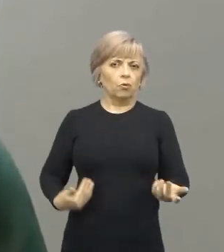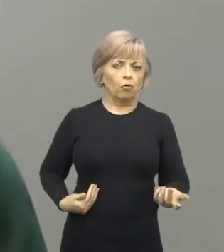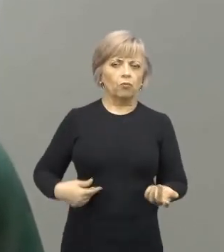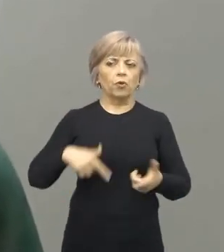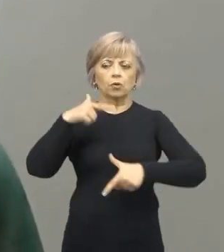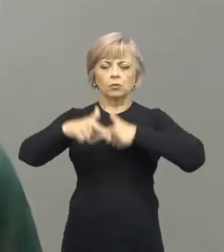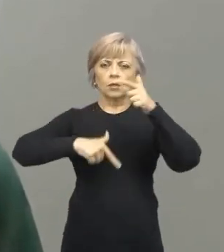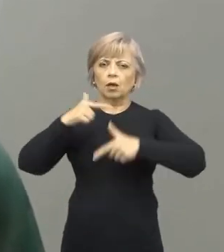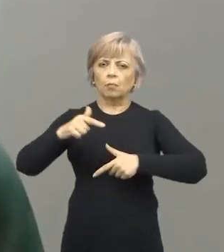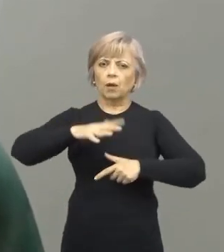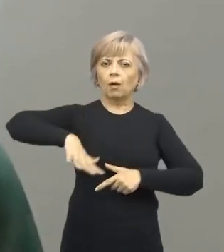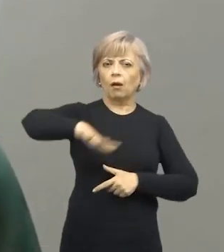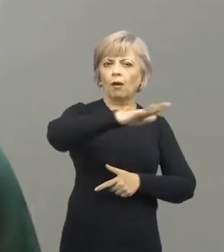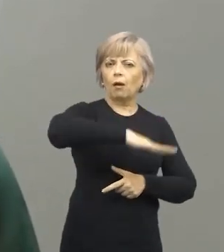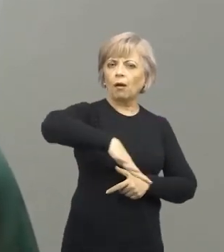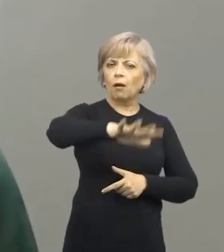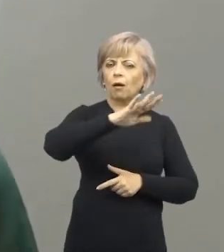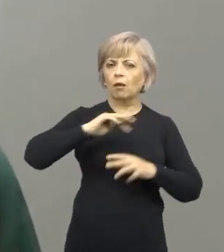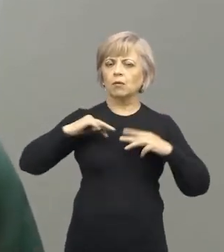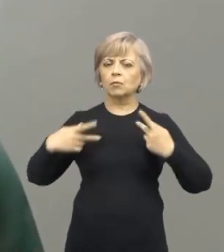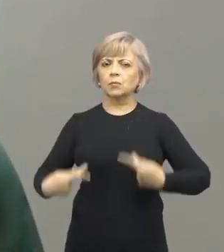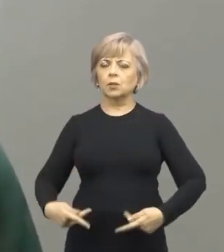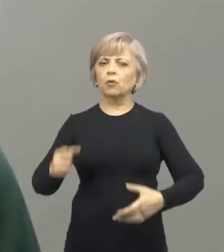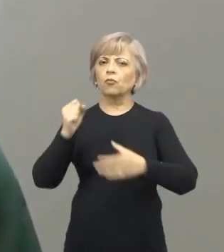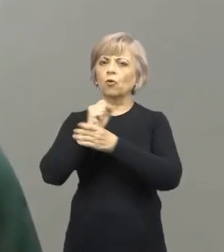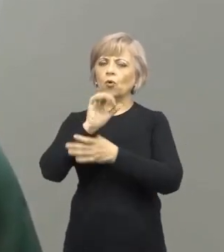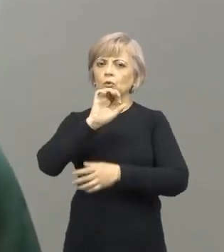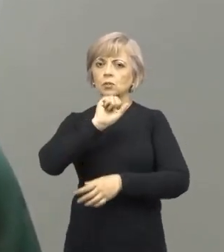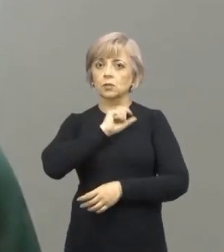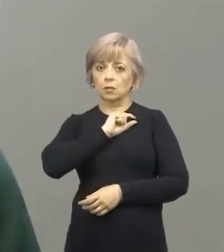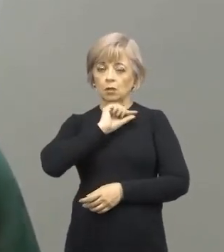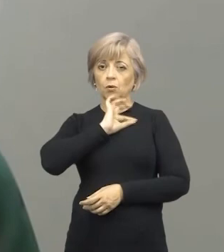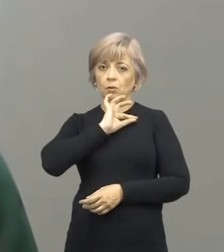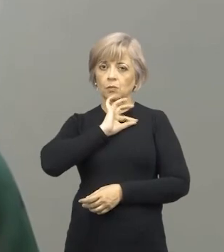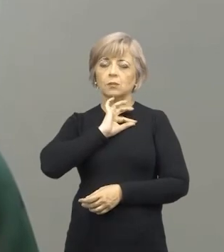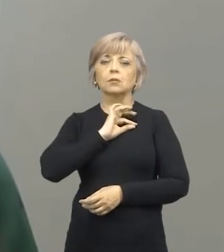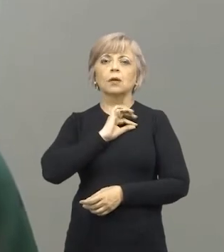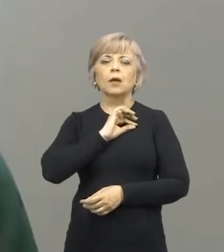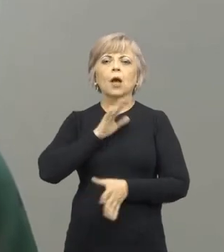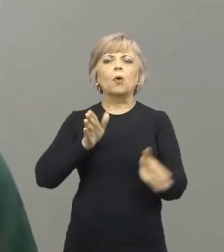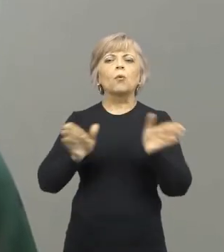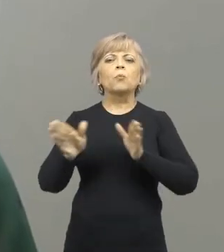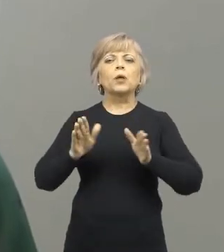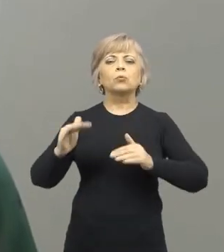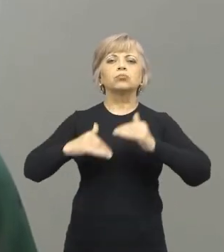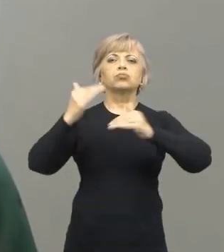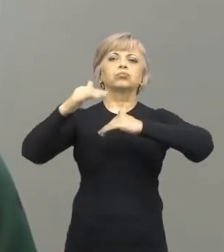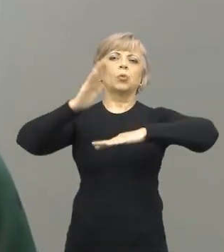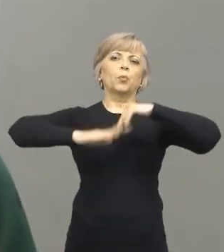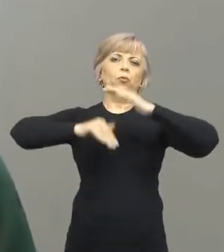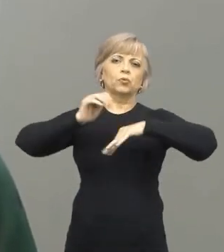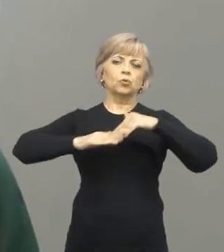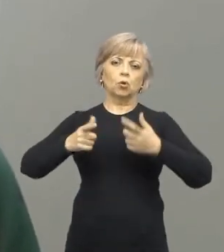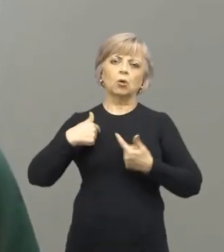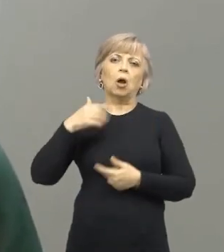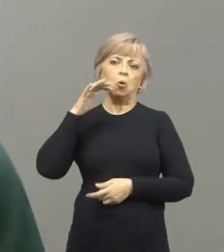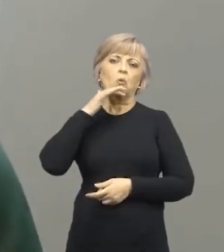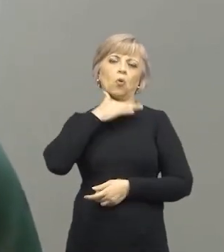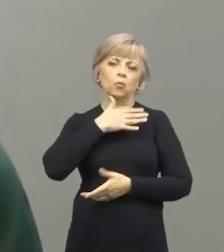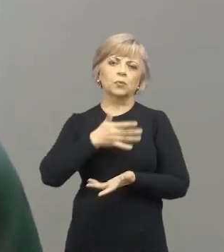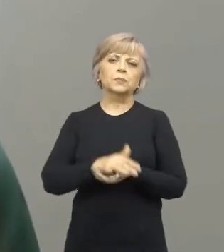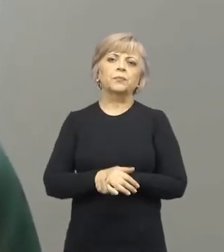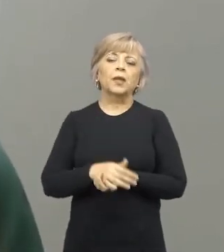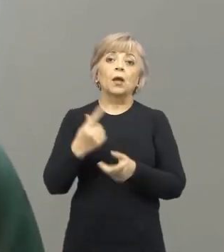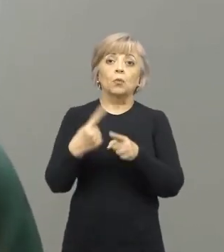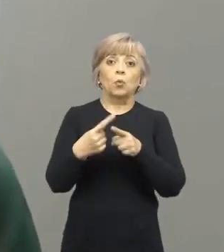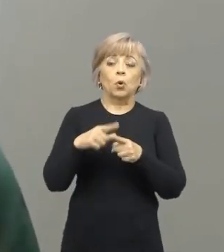Ministério Público juntamente com as forças de segurança. Foi um período de muito crescimento profissional, considero assim, porque tivemos